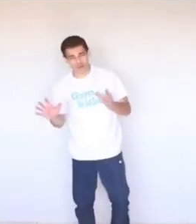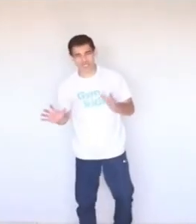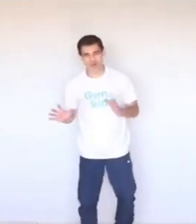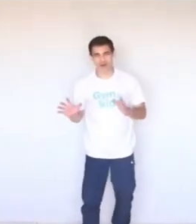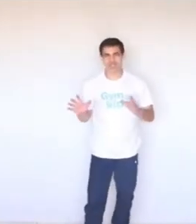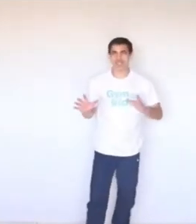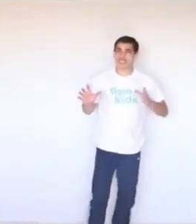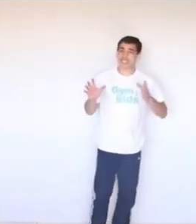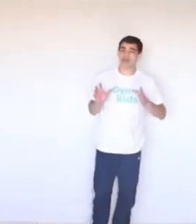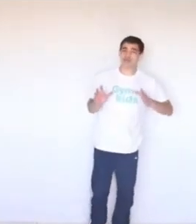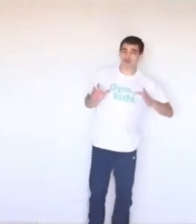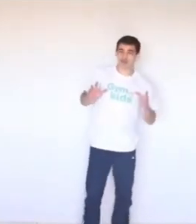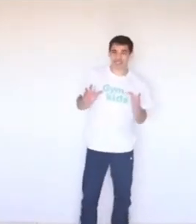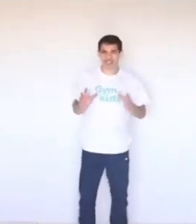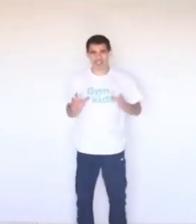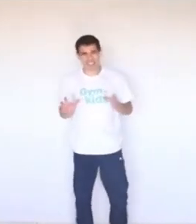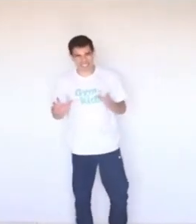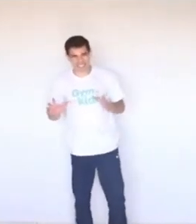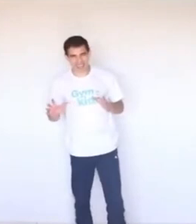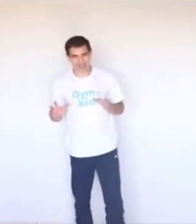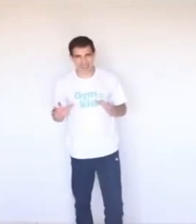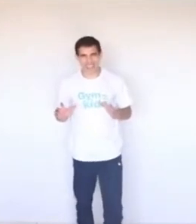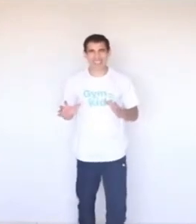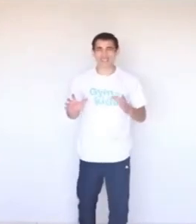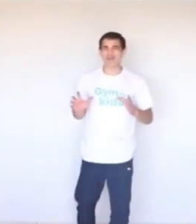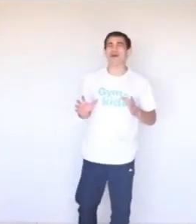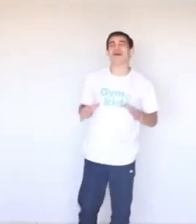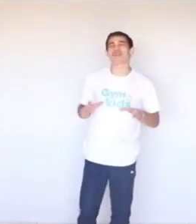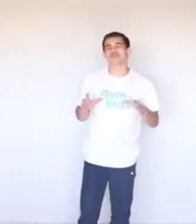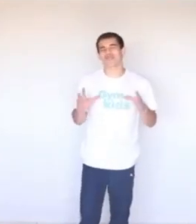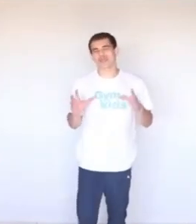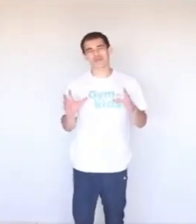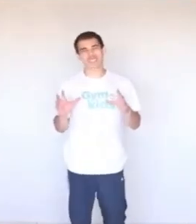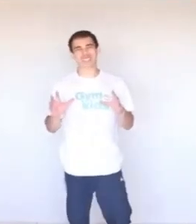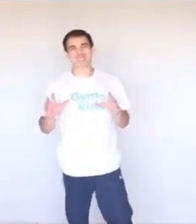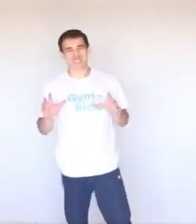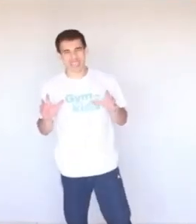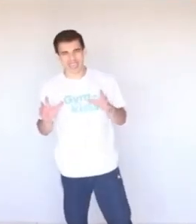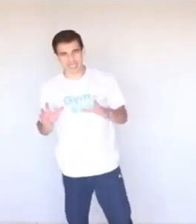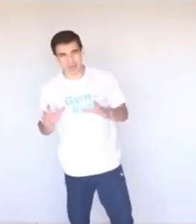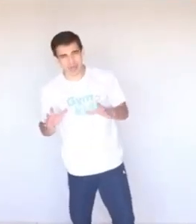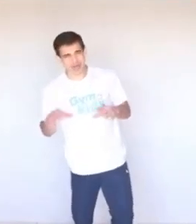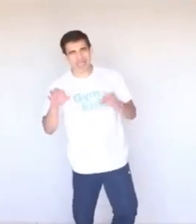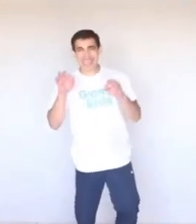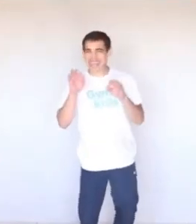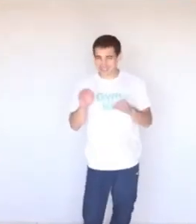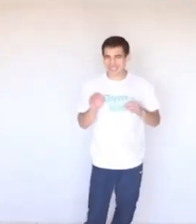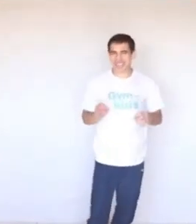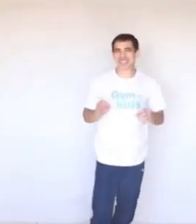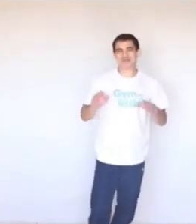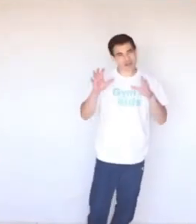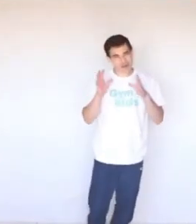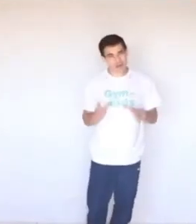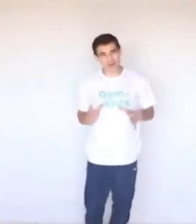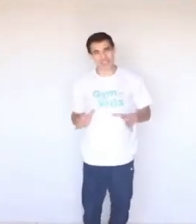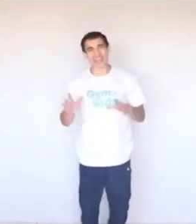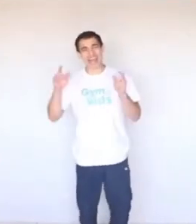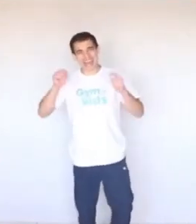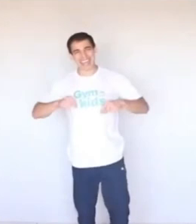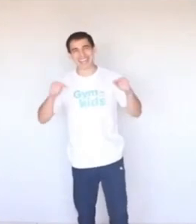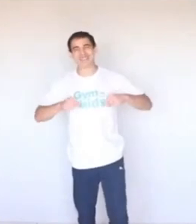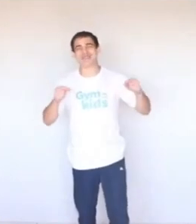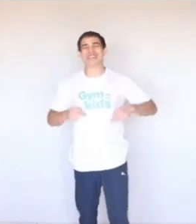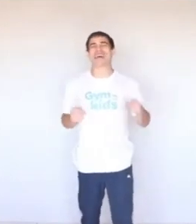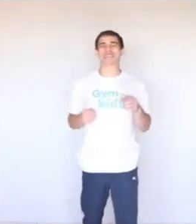bom. Ótimo. Chegamos ao fim dessa aula, tá bom? Agora a gente vai fazer alguns exercícios de relaxamento. E não se esqueçam, me